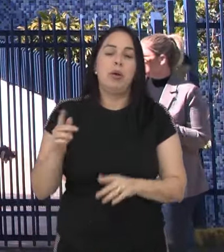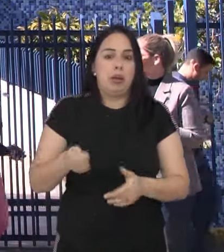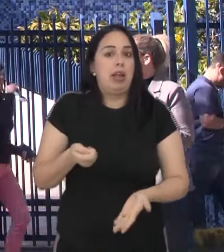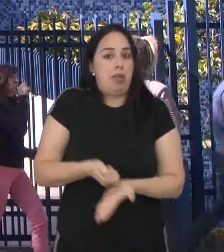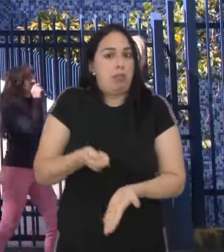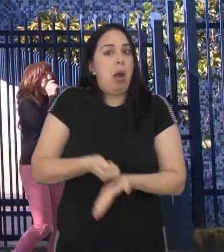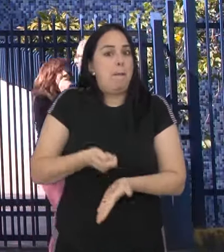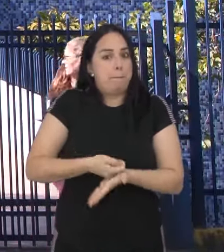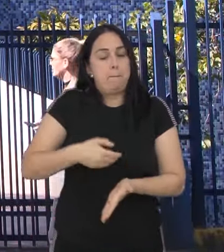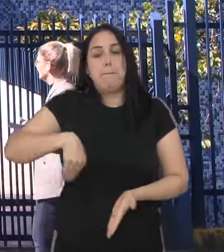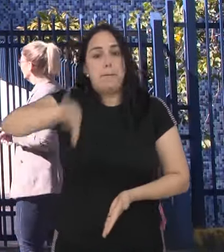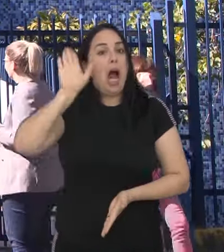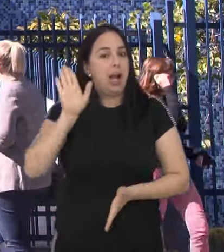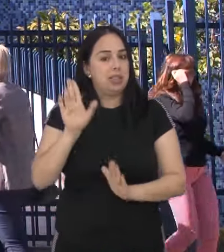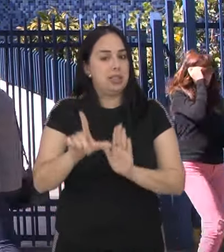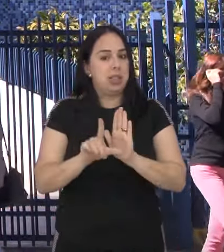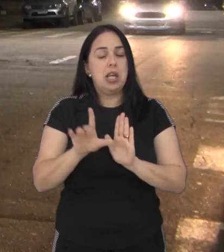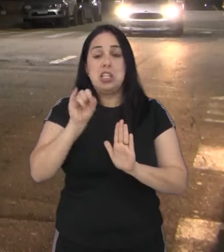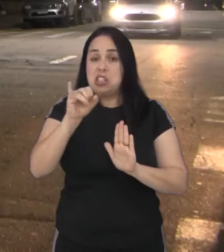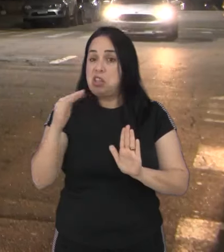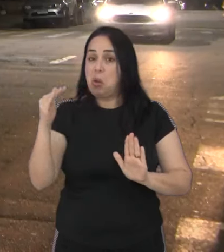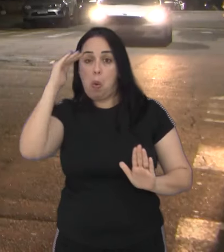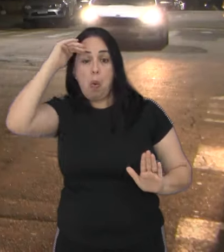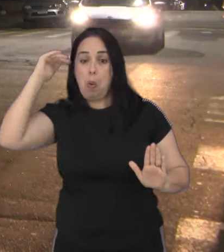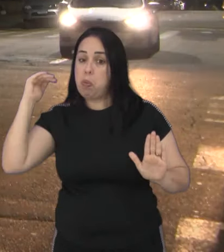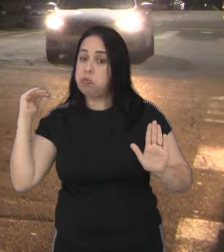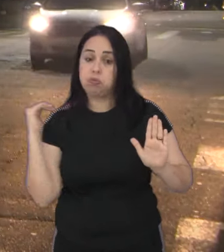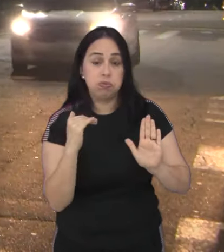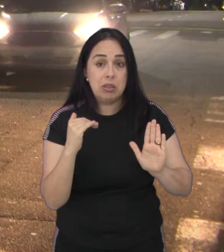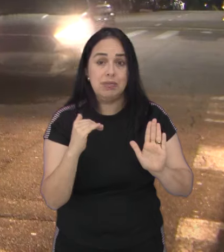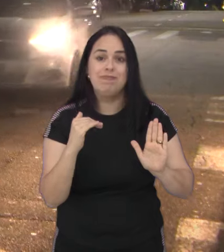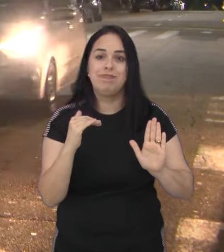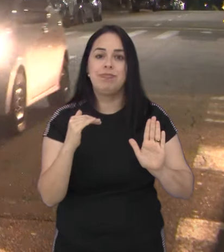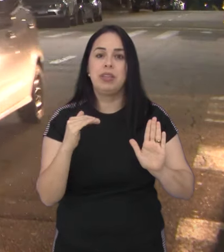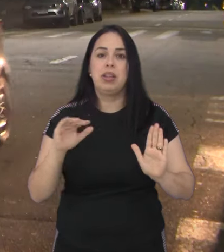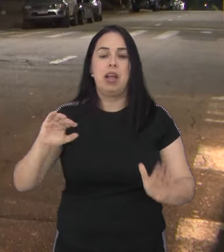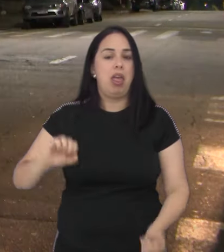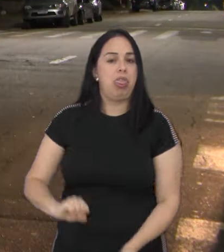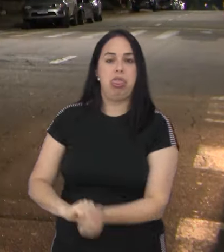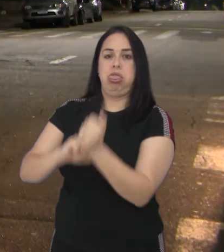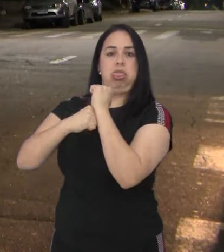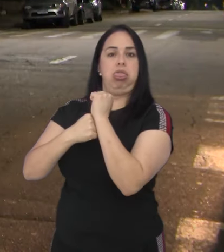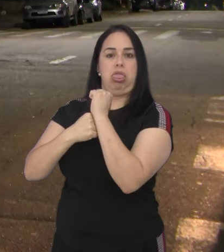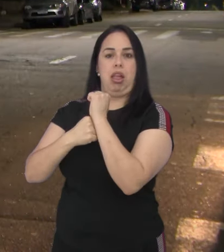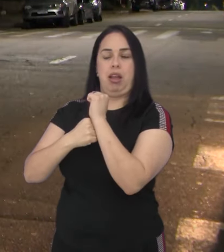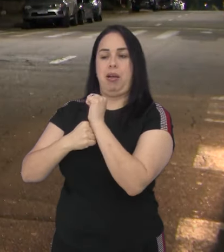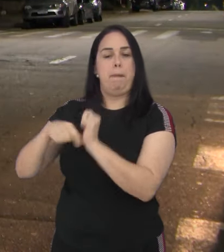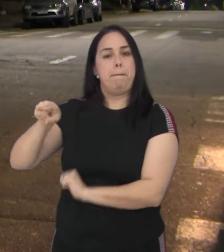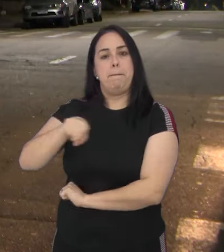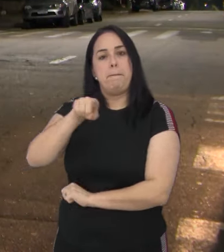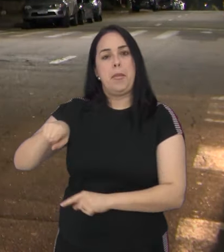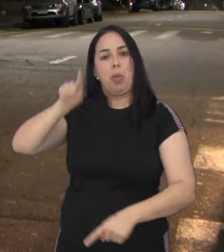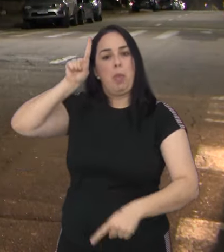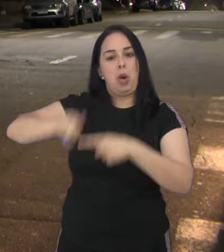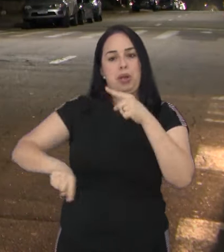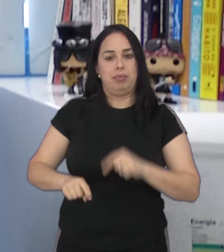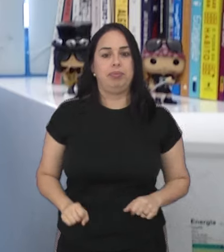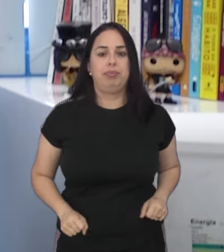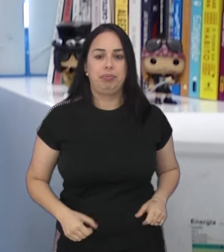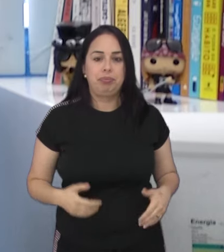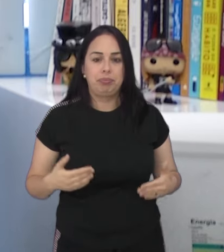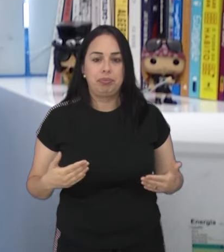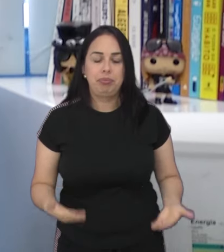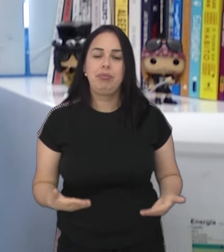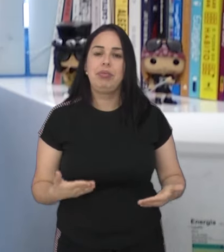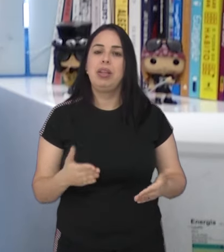tornou mais rigorosa a legislação e quem descumprir a regra tem o alvará de funcionamento suspenso